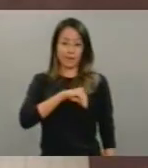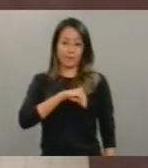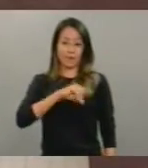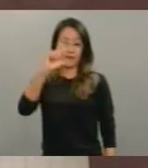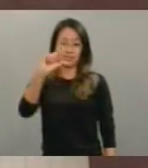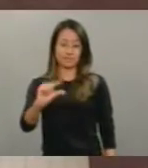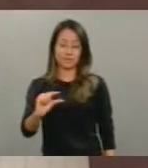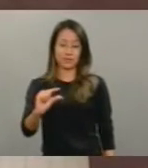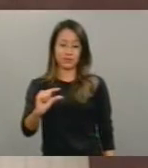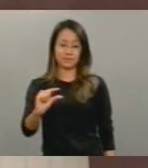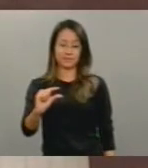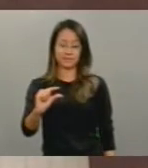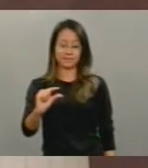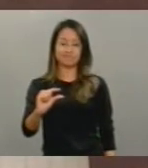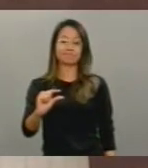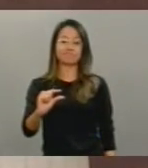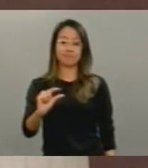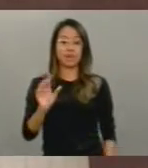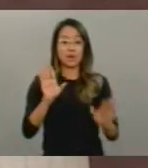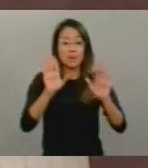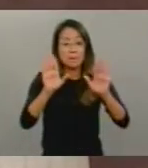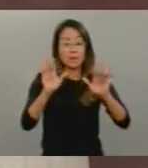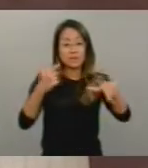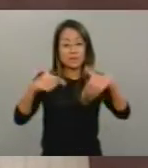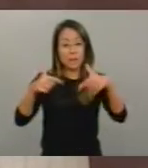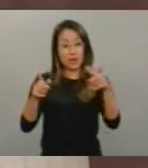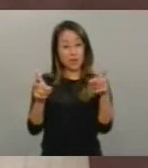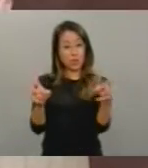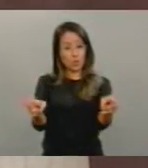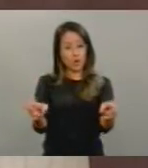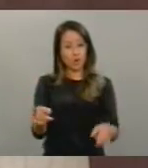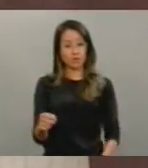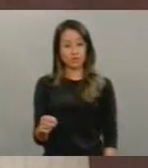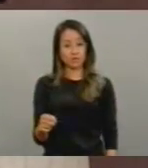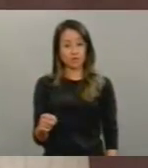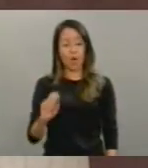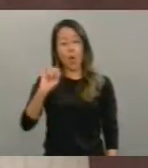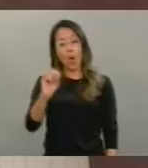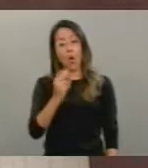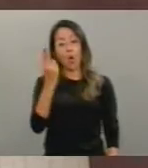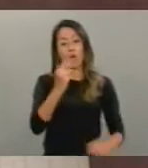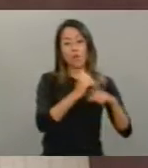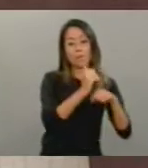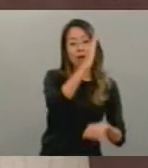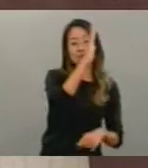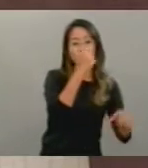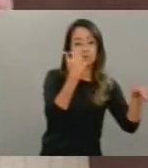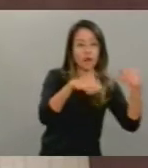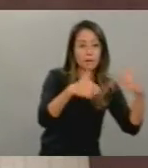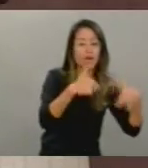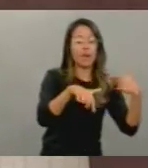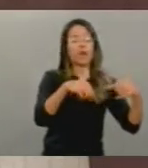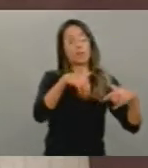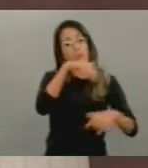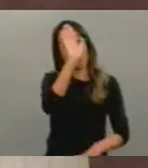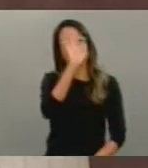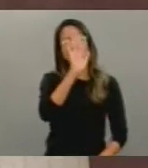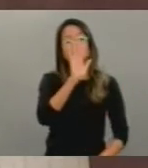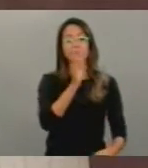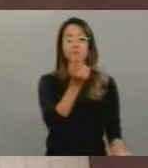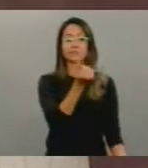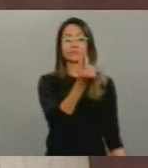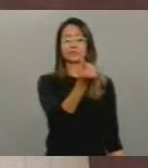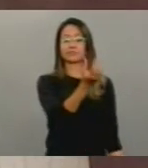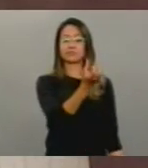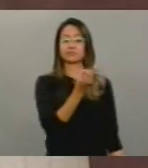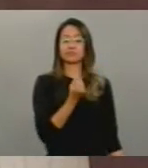na média, cumprem funções, sobretudo no setor de serviços, mais precarizadas. O projeto de lei